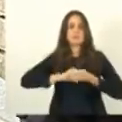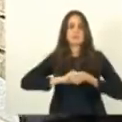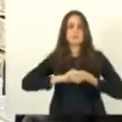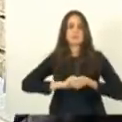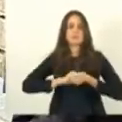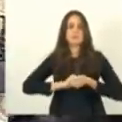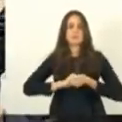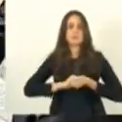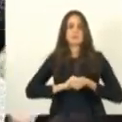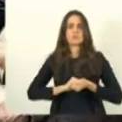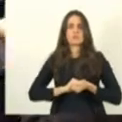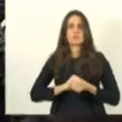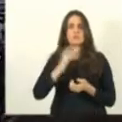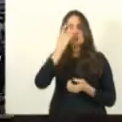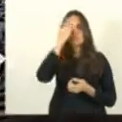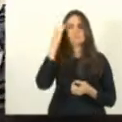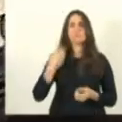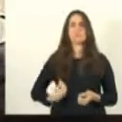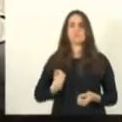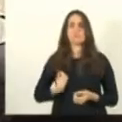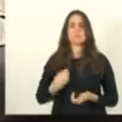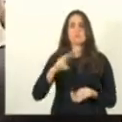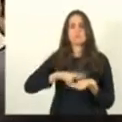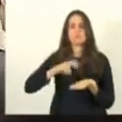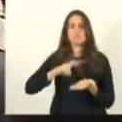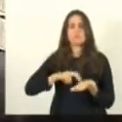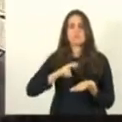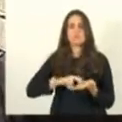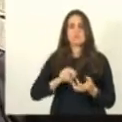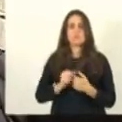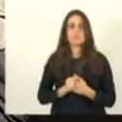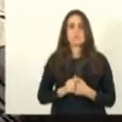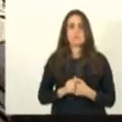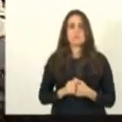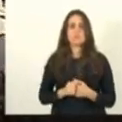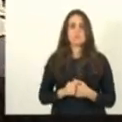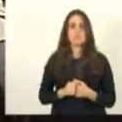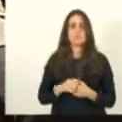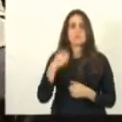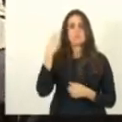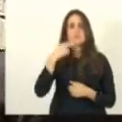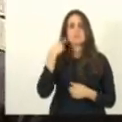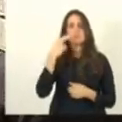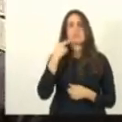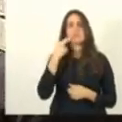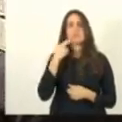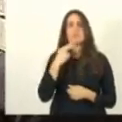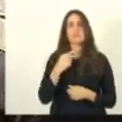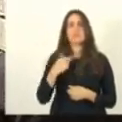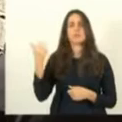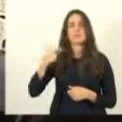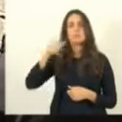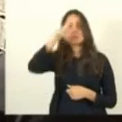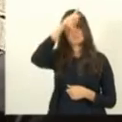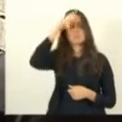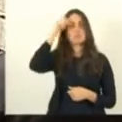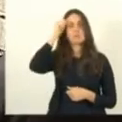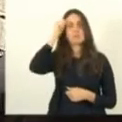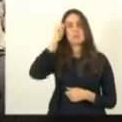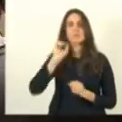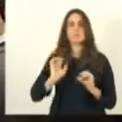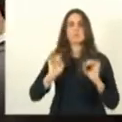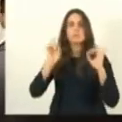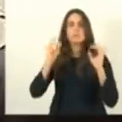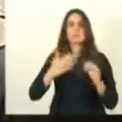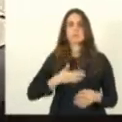cumprimentar o pessoal que está aqui do município de Alegre, são vereadores, tem o vice-prefeito, mas em